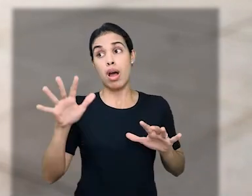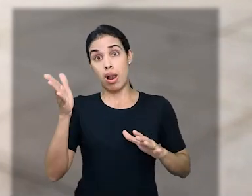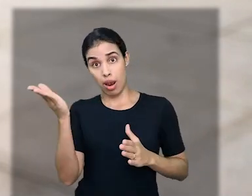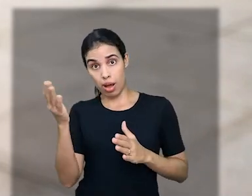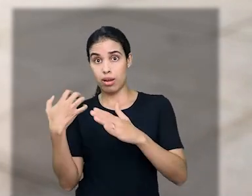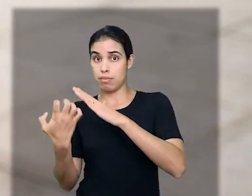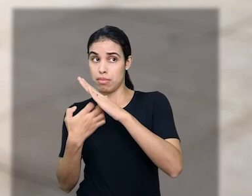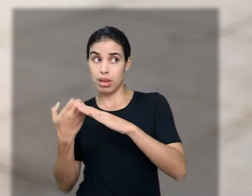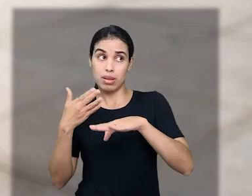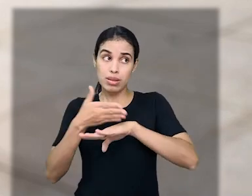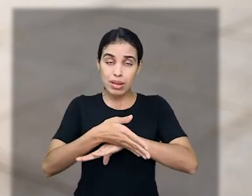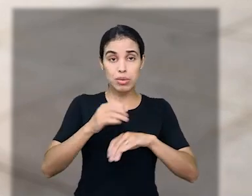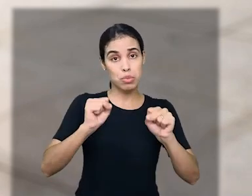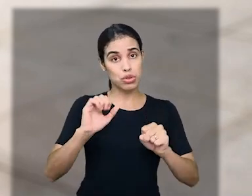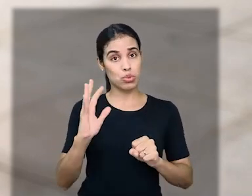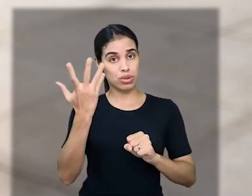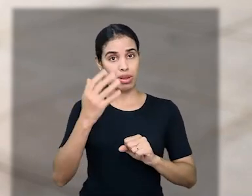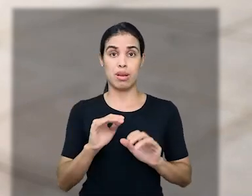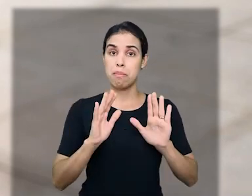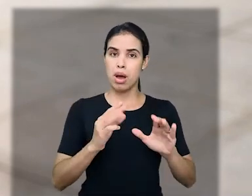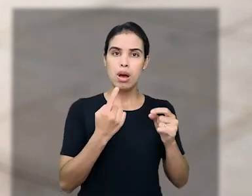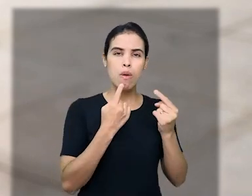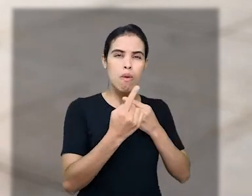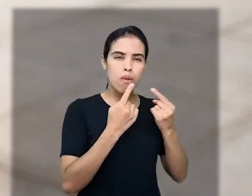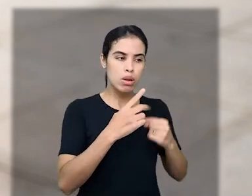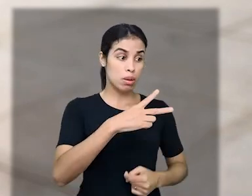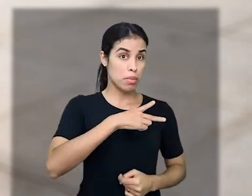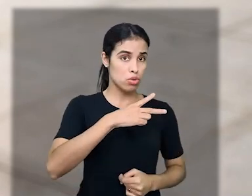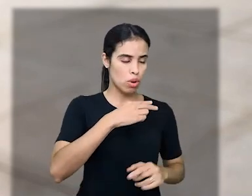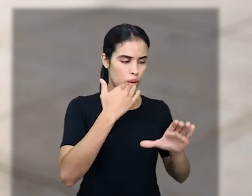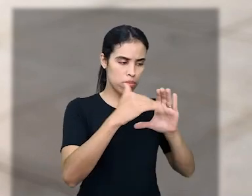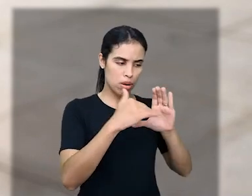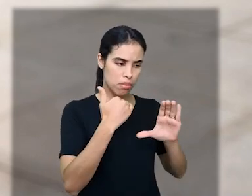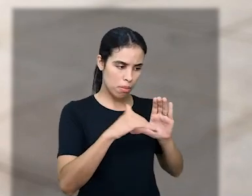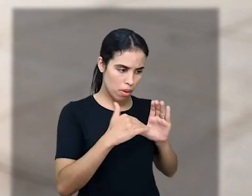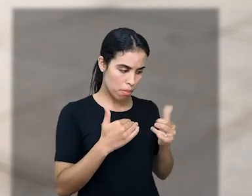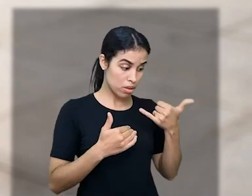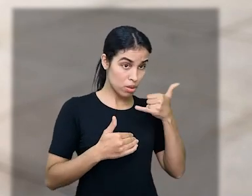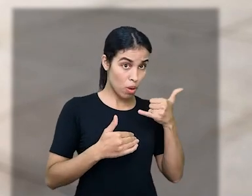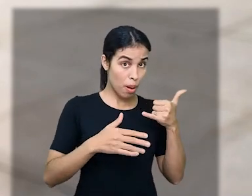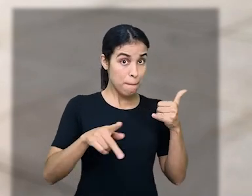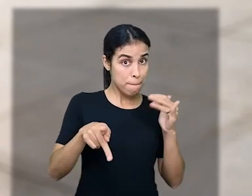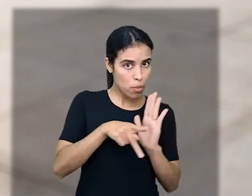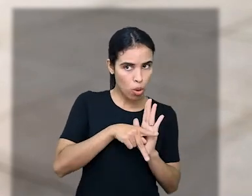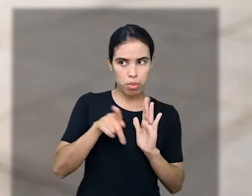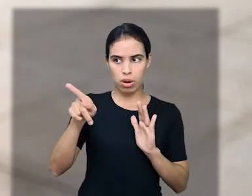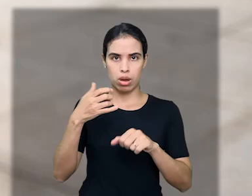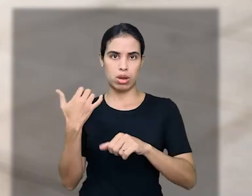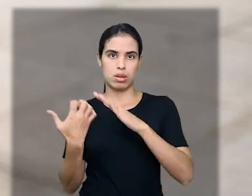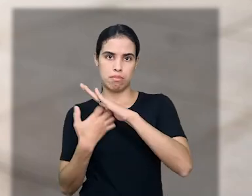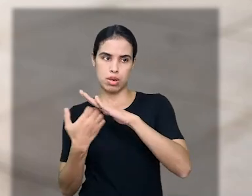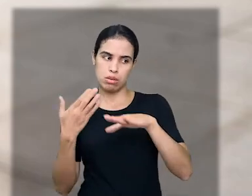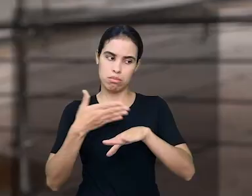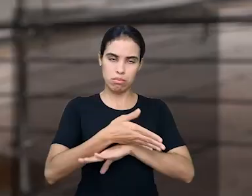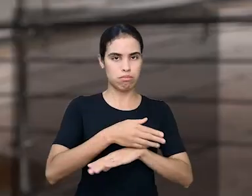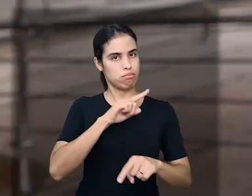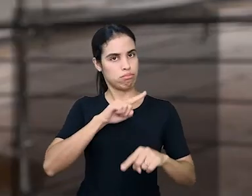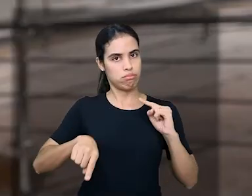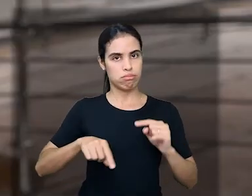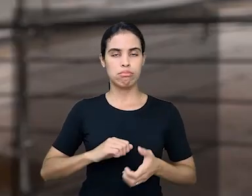se torna pública. Mas se for uma conversa particular entre pessoas, a empresa não pode ter acesso a esses